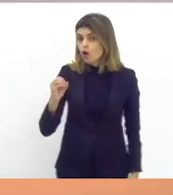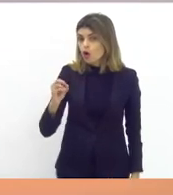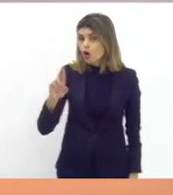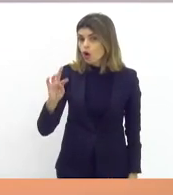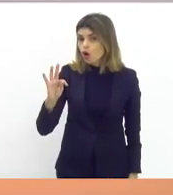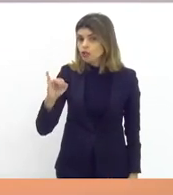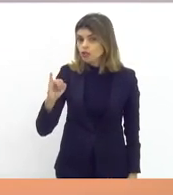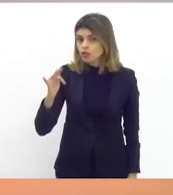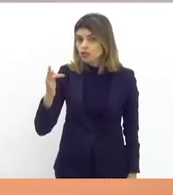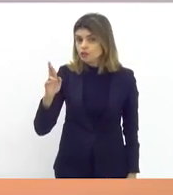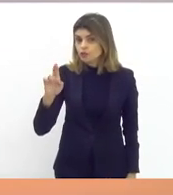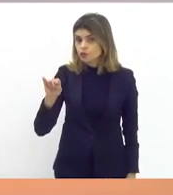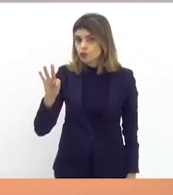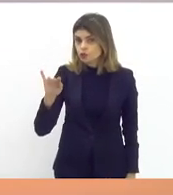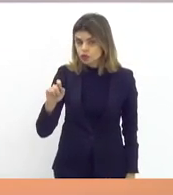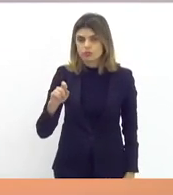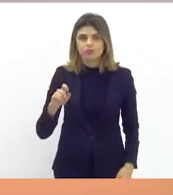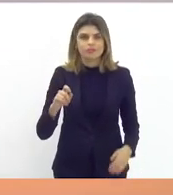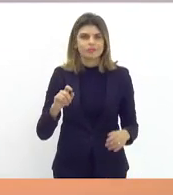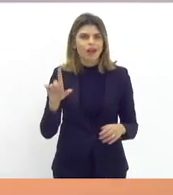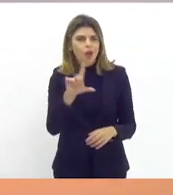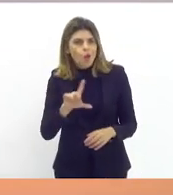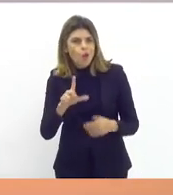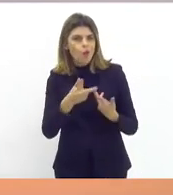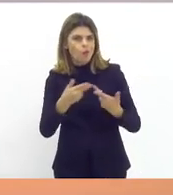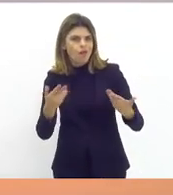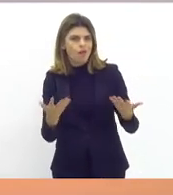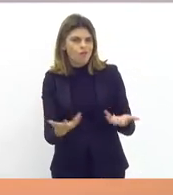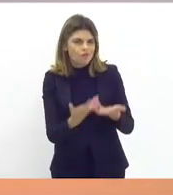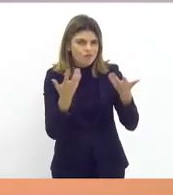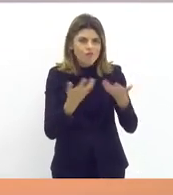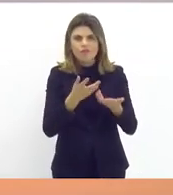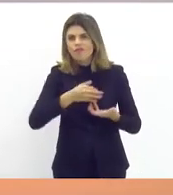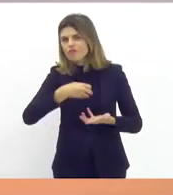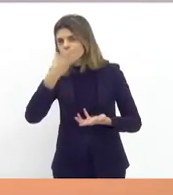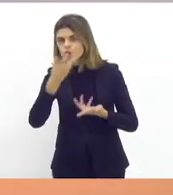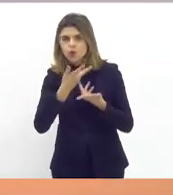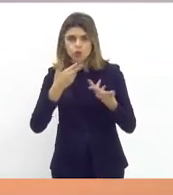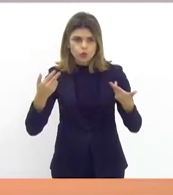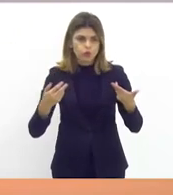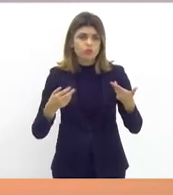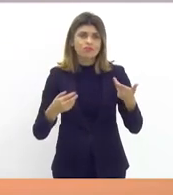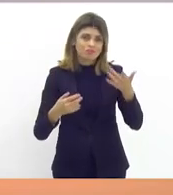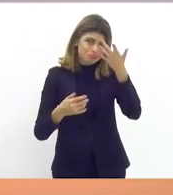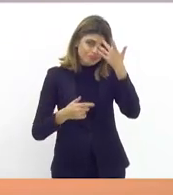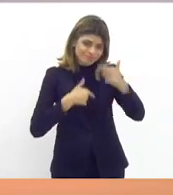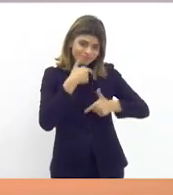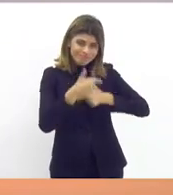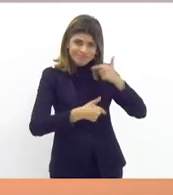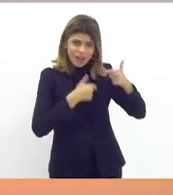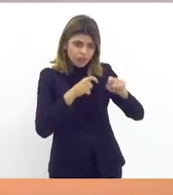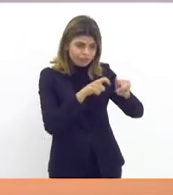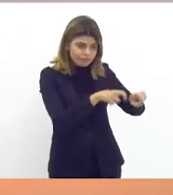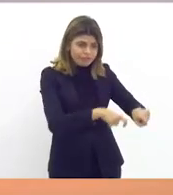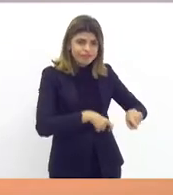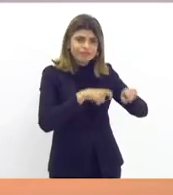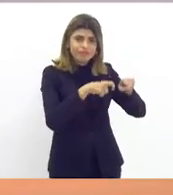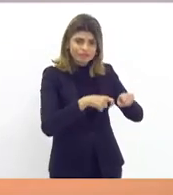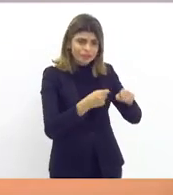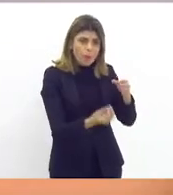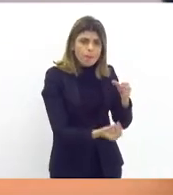produtores rurais, e ali no próprio substitutivo entrou um limite de pequeno bastante alto, de 2 milhões de